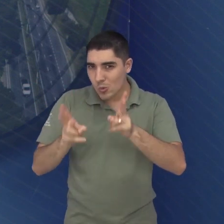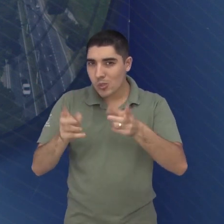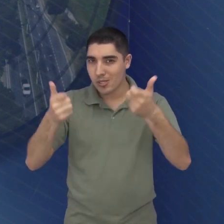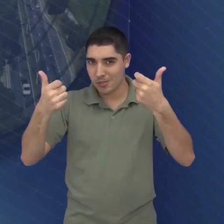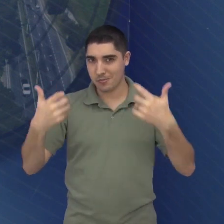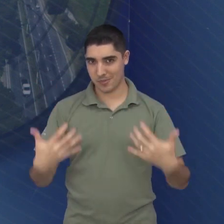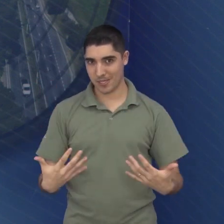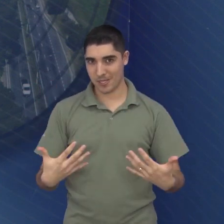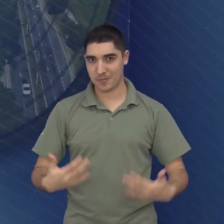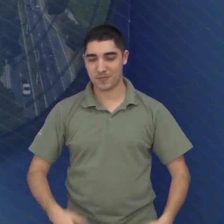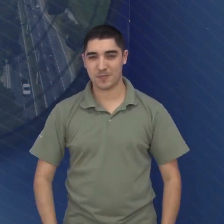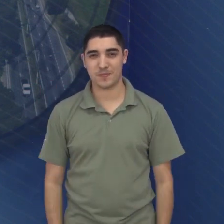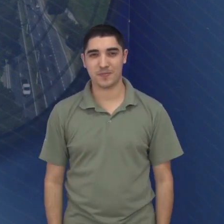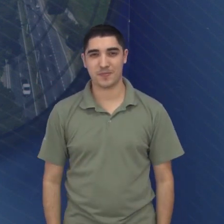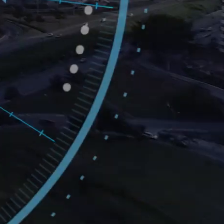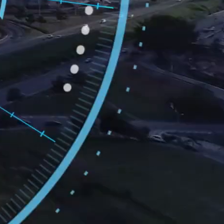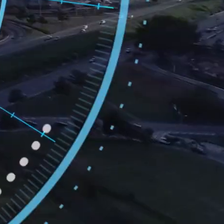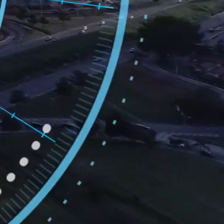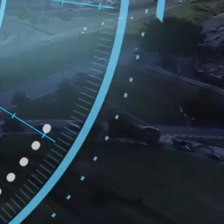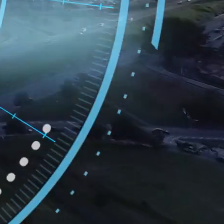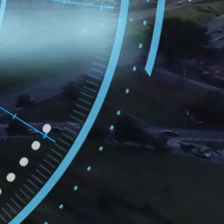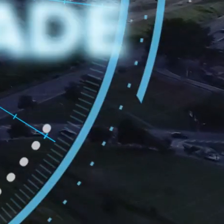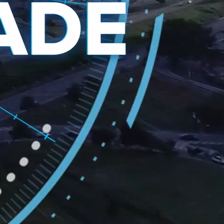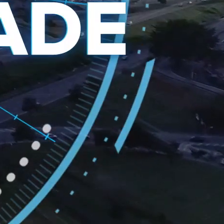no próximo bloco. Fique com a gente.